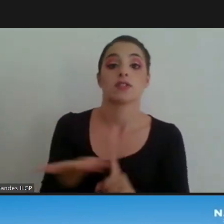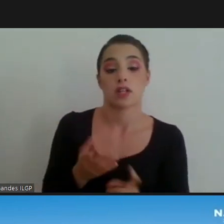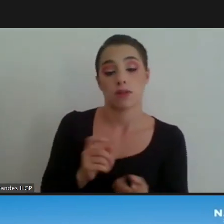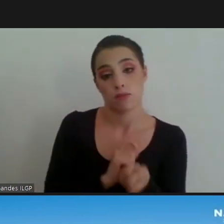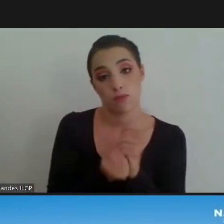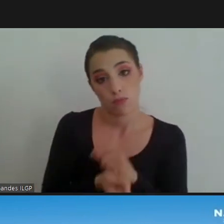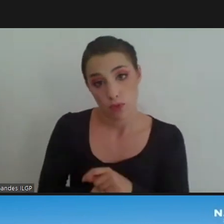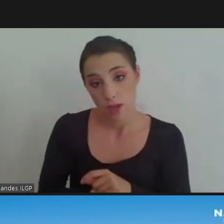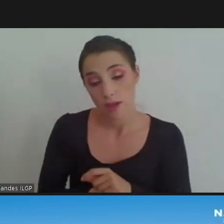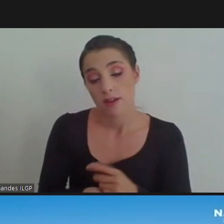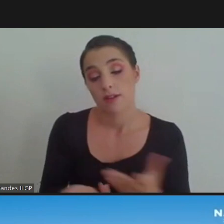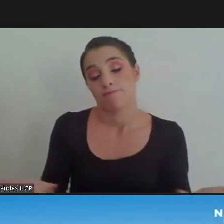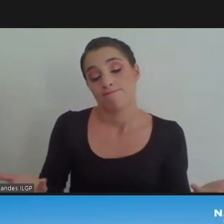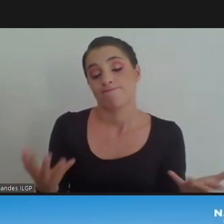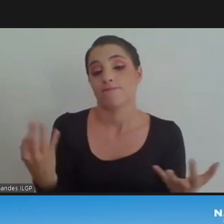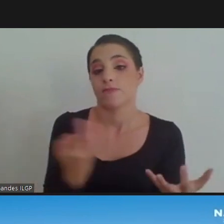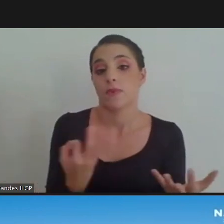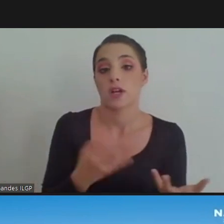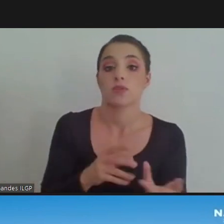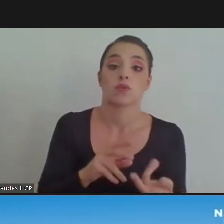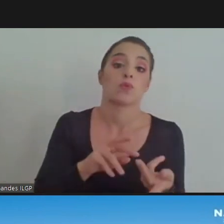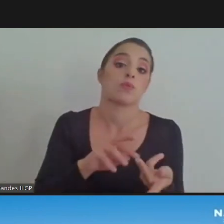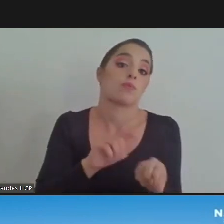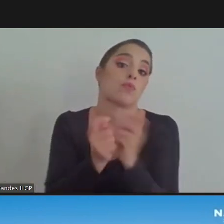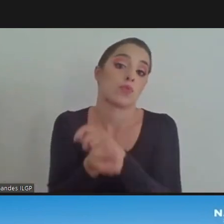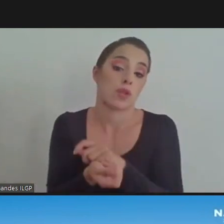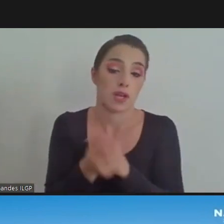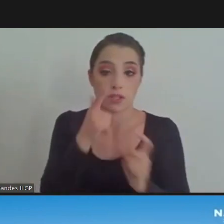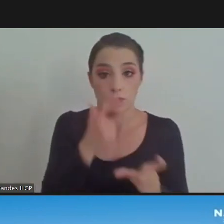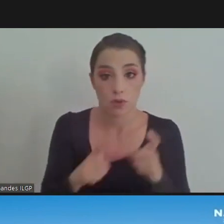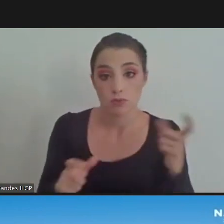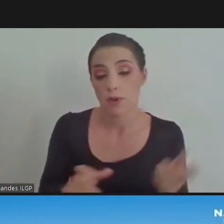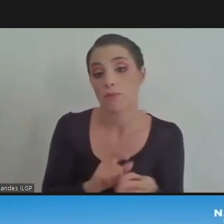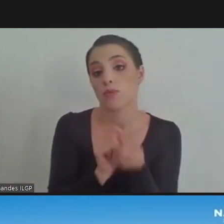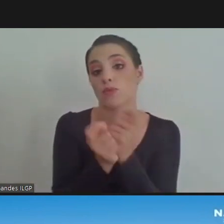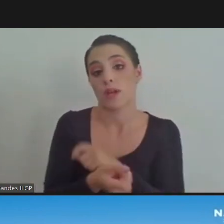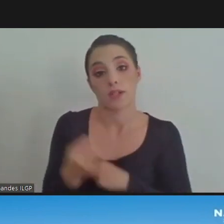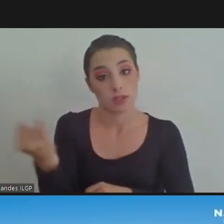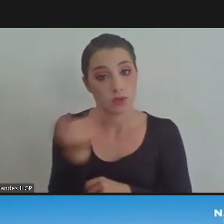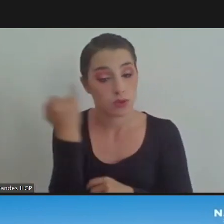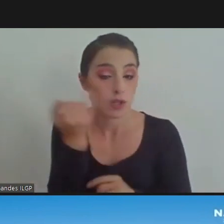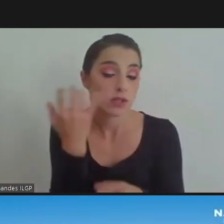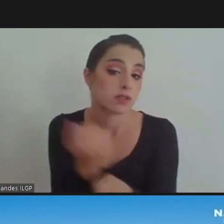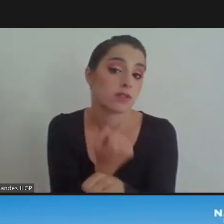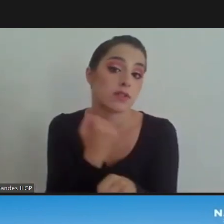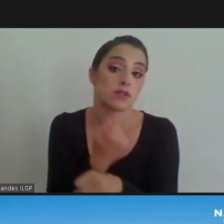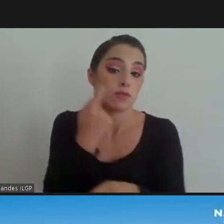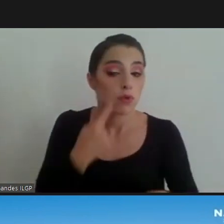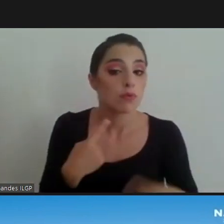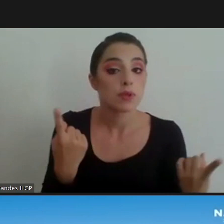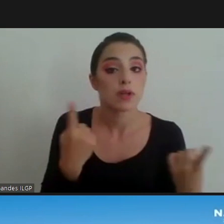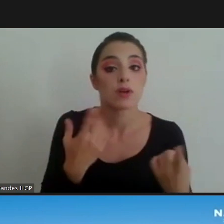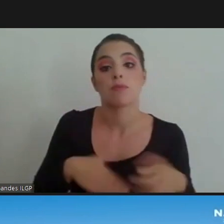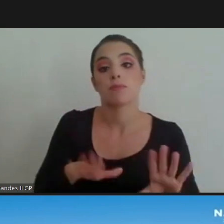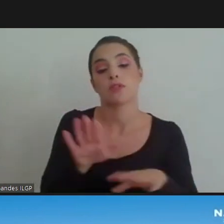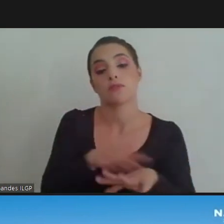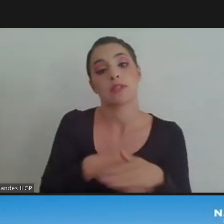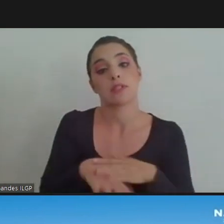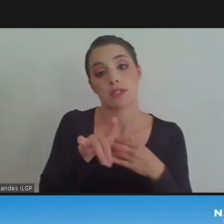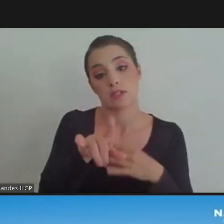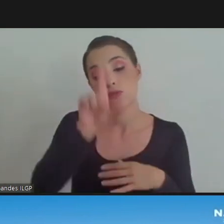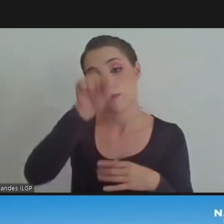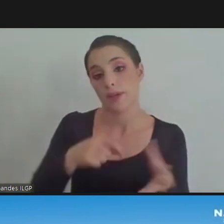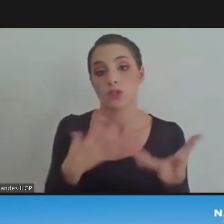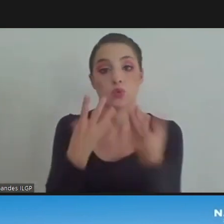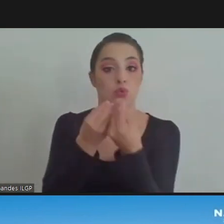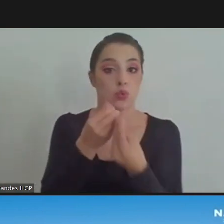esse lado do transformar as pessoas para transformar as instituições e o serviço público, mas fazer isso também com as pessoas